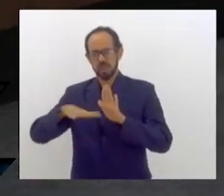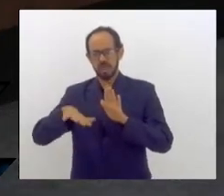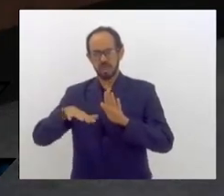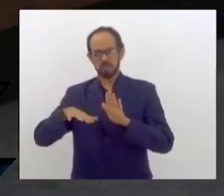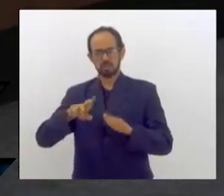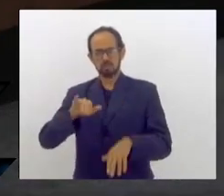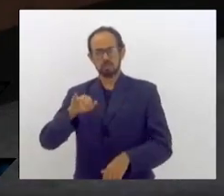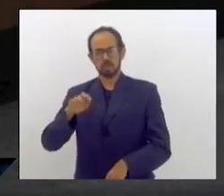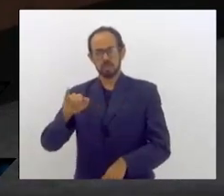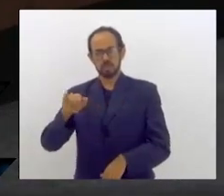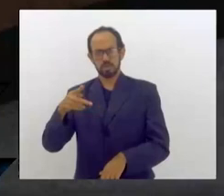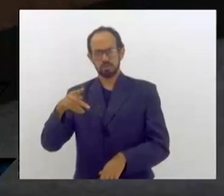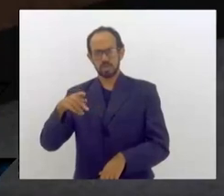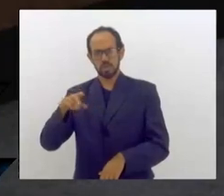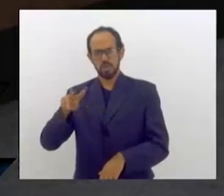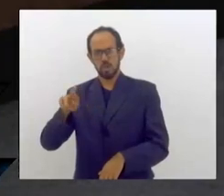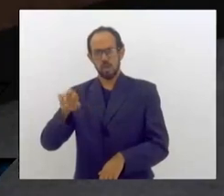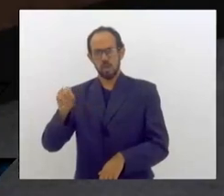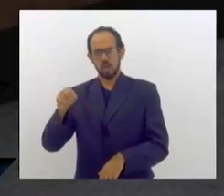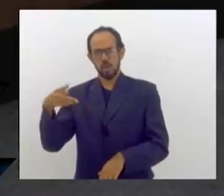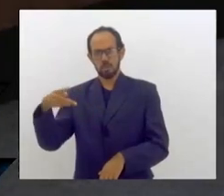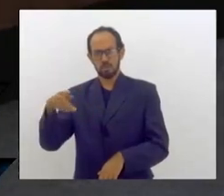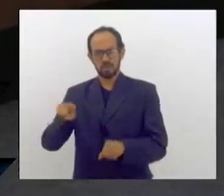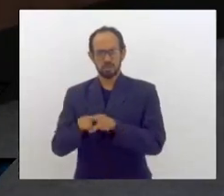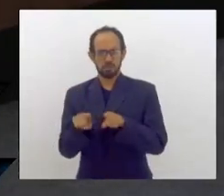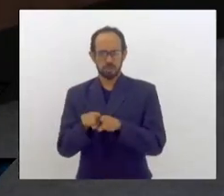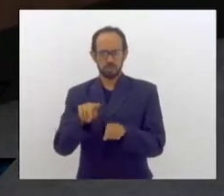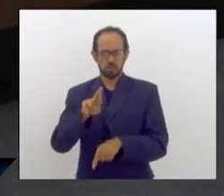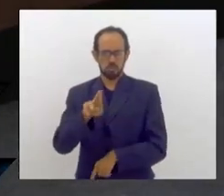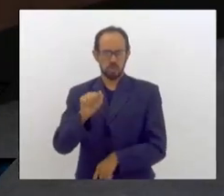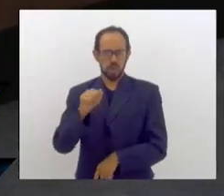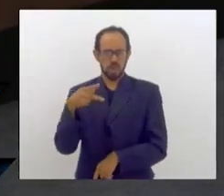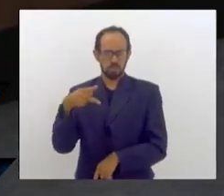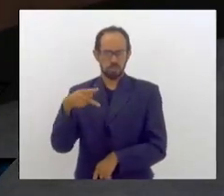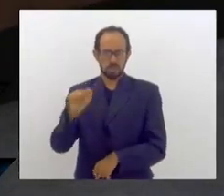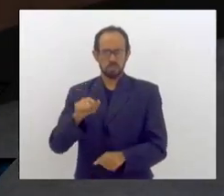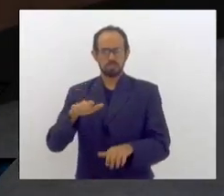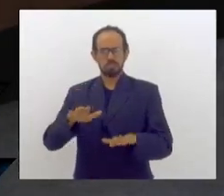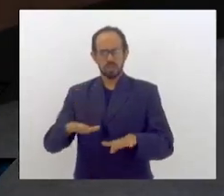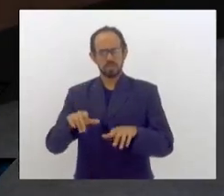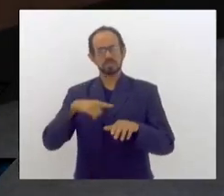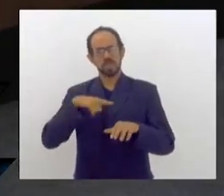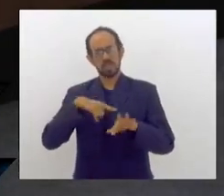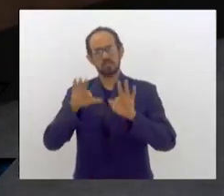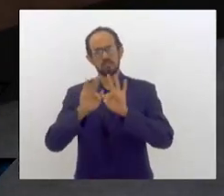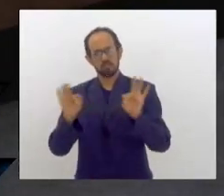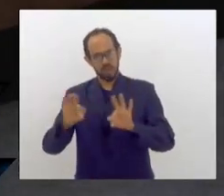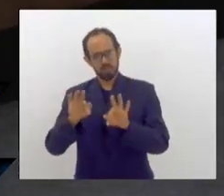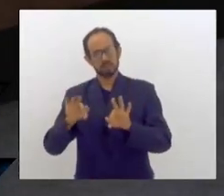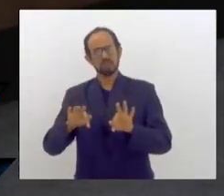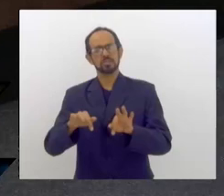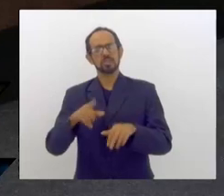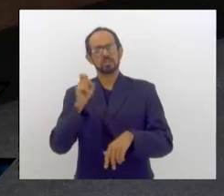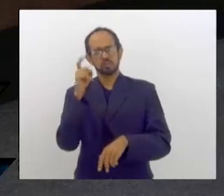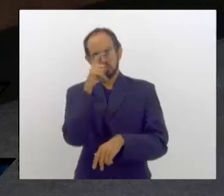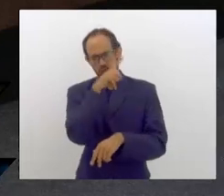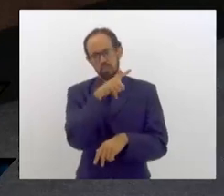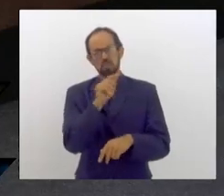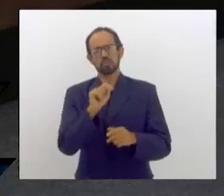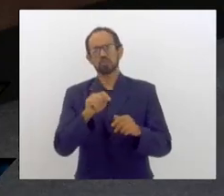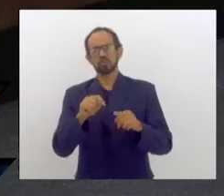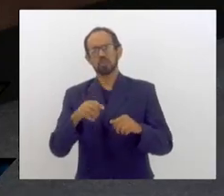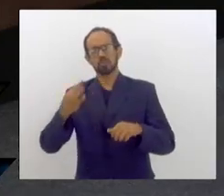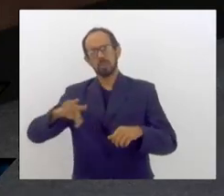do rap. Eu sei que ele é uma referência para muitos jovens, sim, mas é aquilo. Ele também tem frases que machucam o nosso eleitor, que machucam a